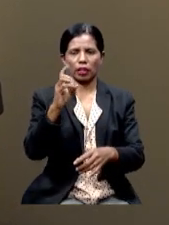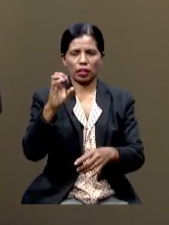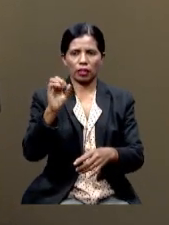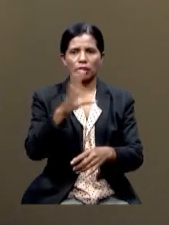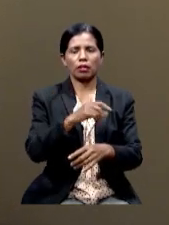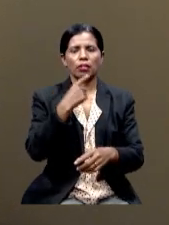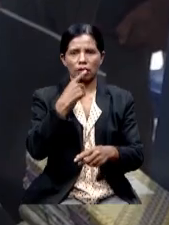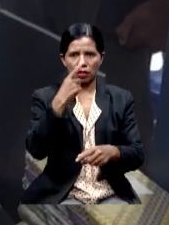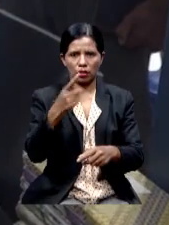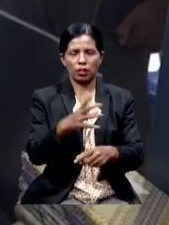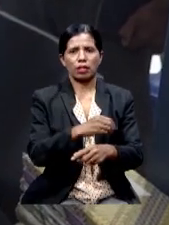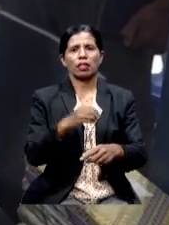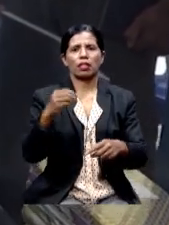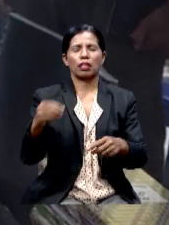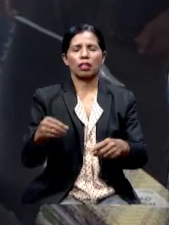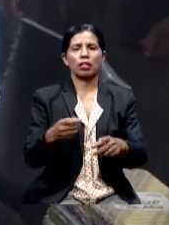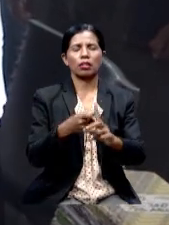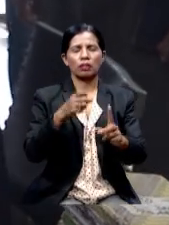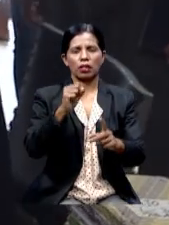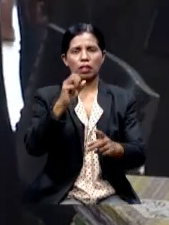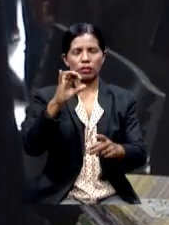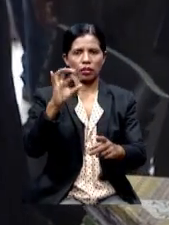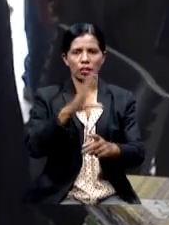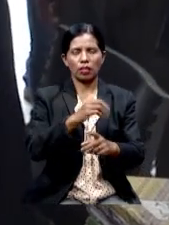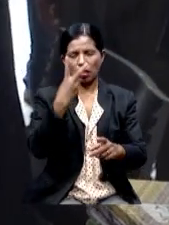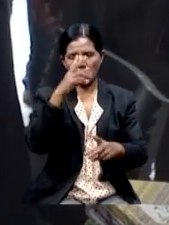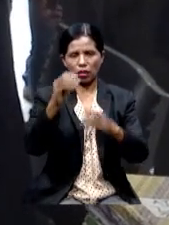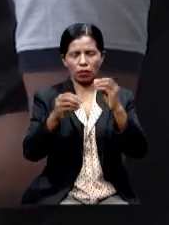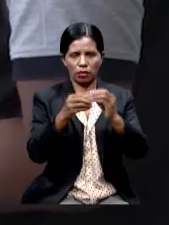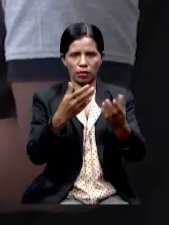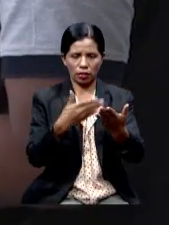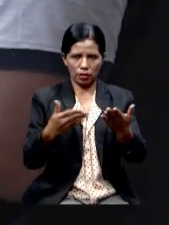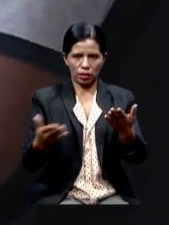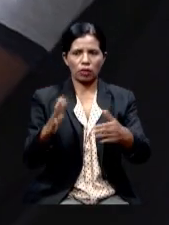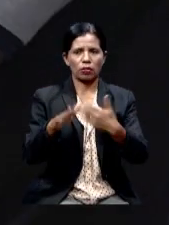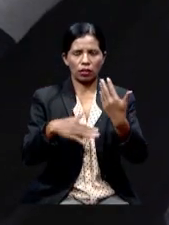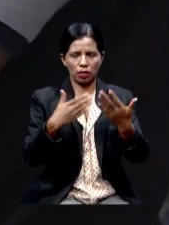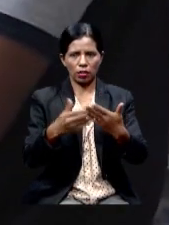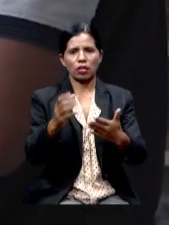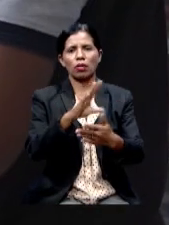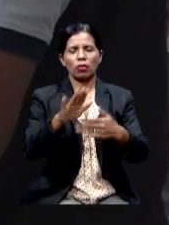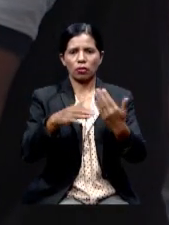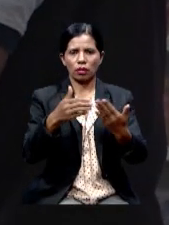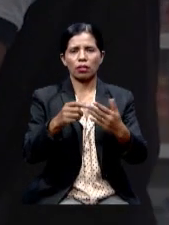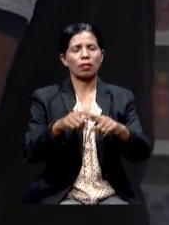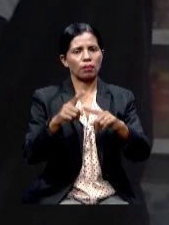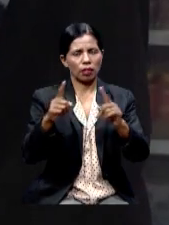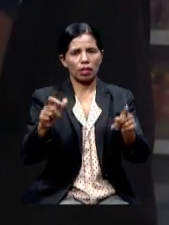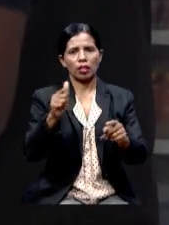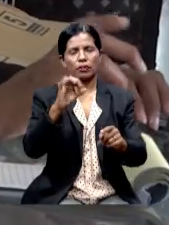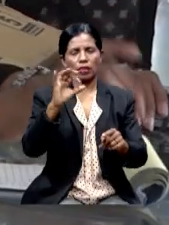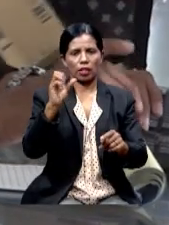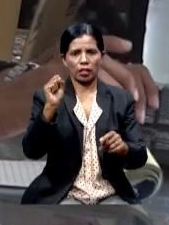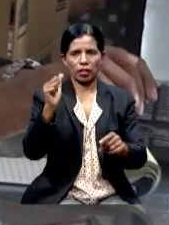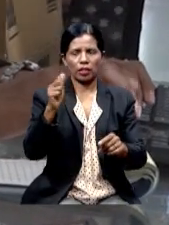Silva Ateten, durante ne parte IFAES halo controlo ba produto alimentar no non alimentar sira, mai be IFAES halo